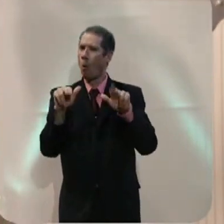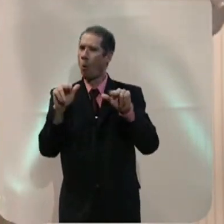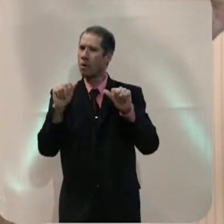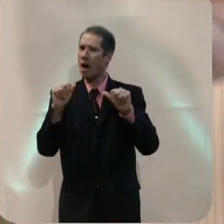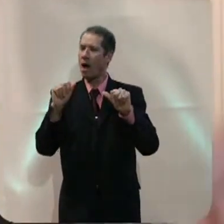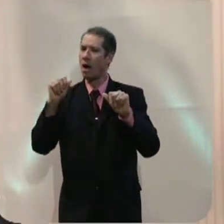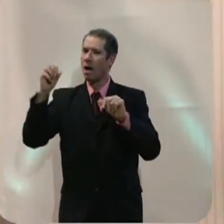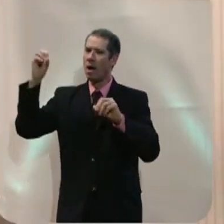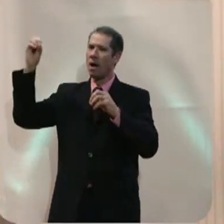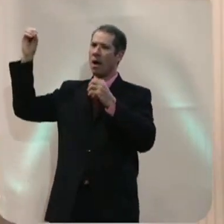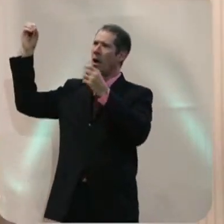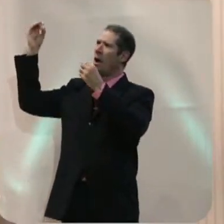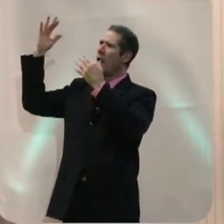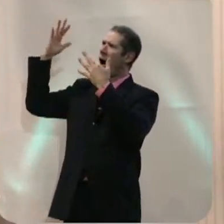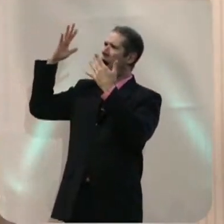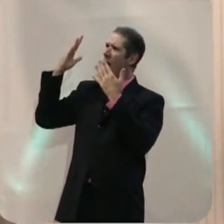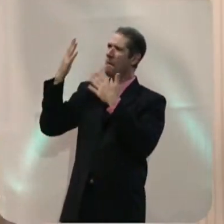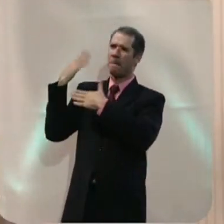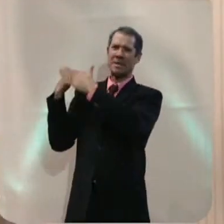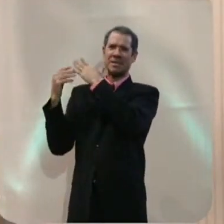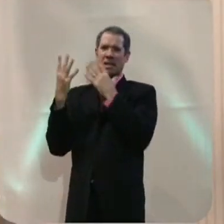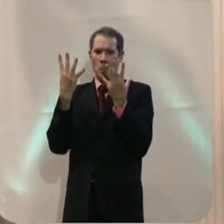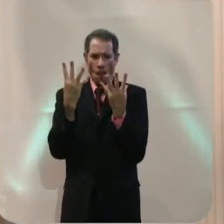da bênção do passado não secou.